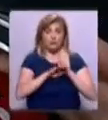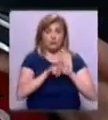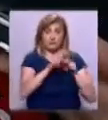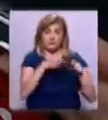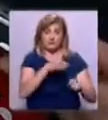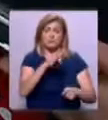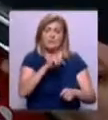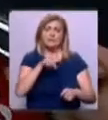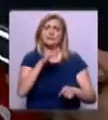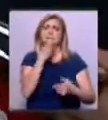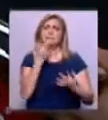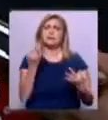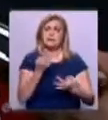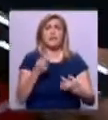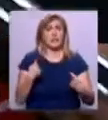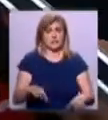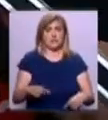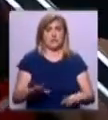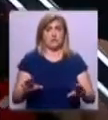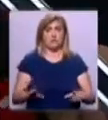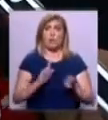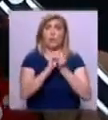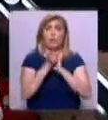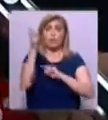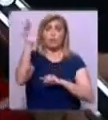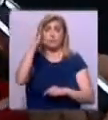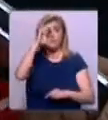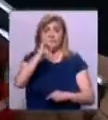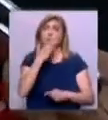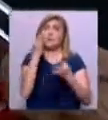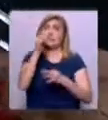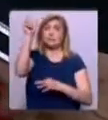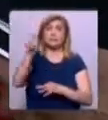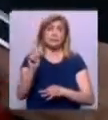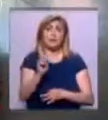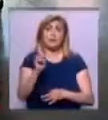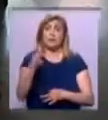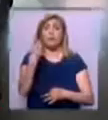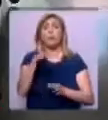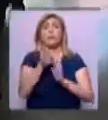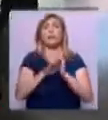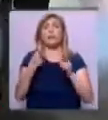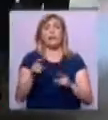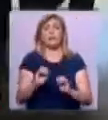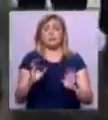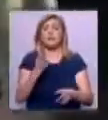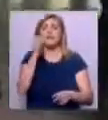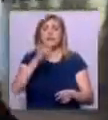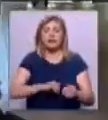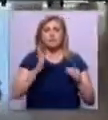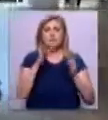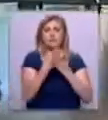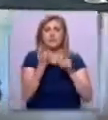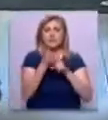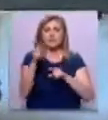que é credível e existe, ao contrário do Sr. Primeiro-Ministro, que não é credível e que não tem um programa que existe. E sobram recados para o parceiro